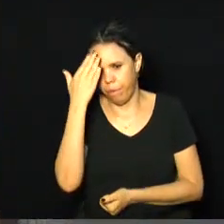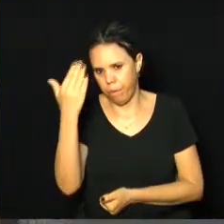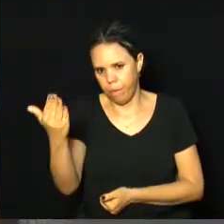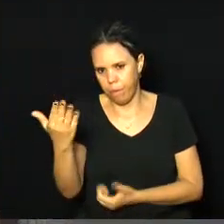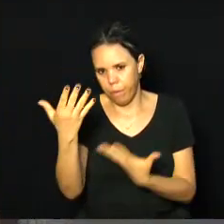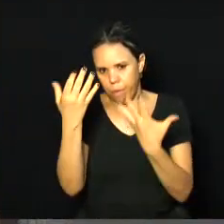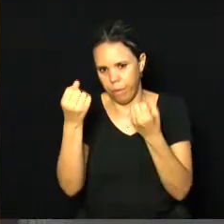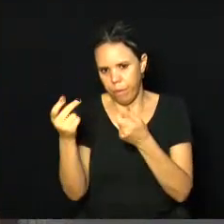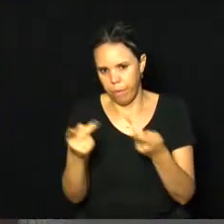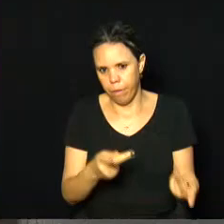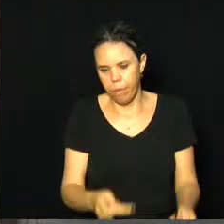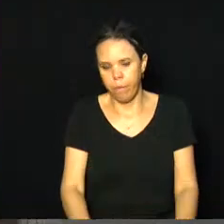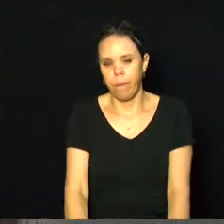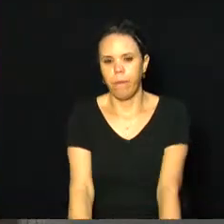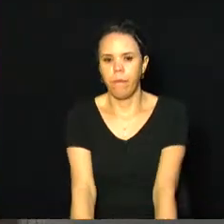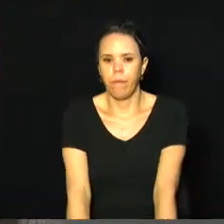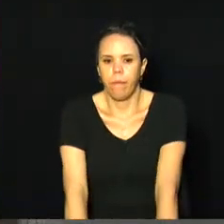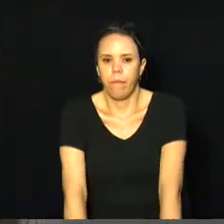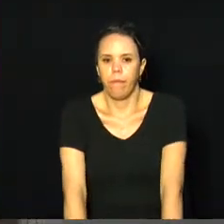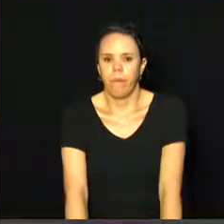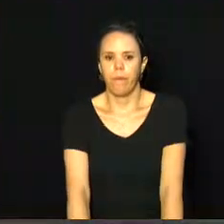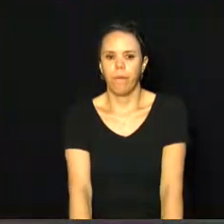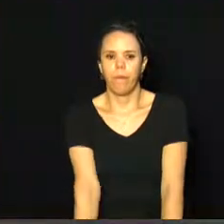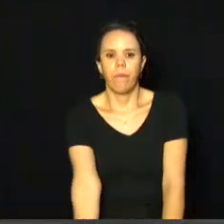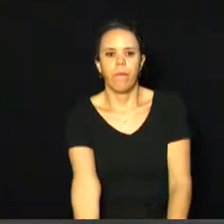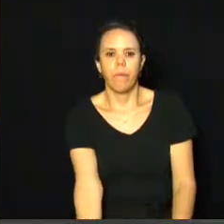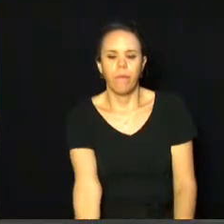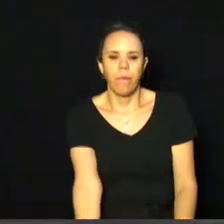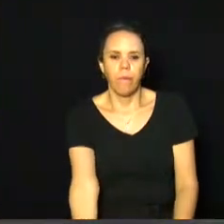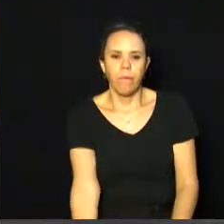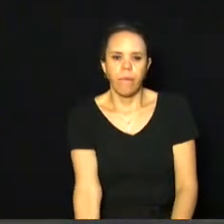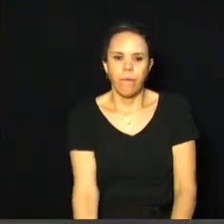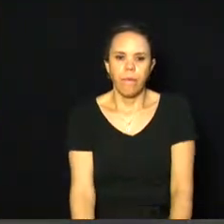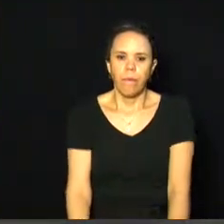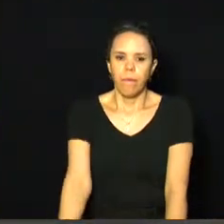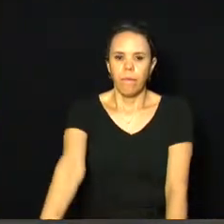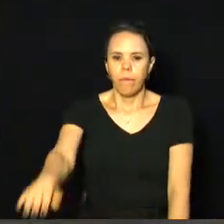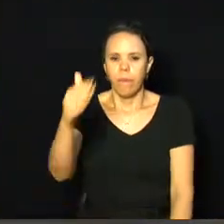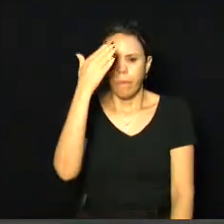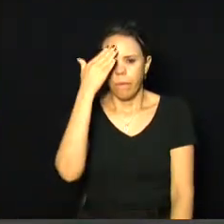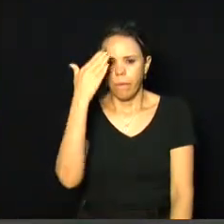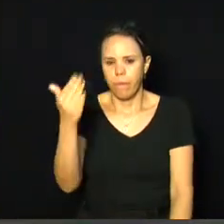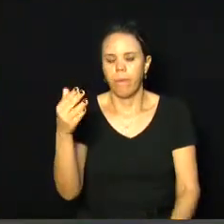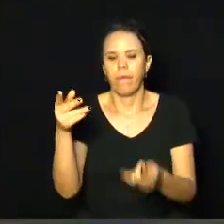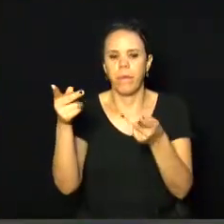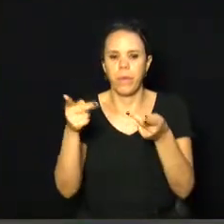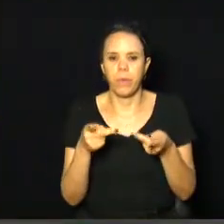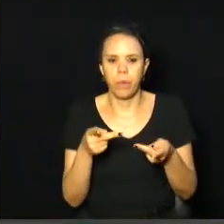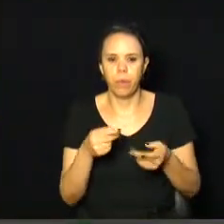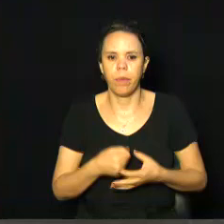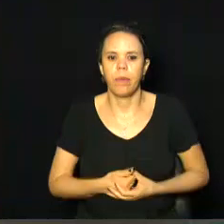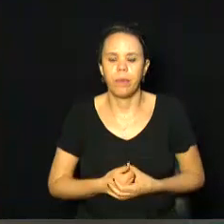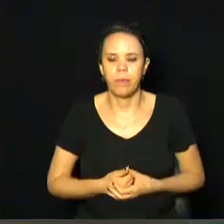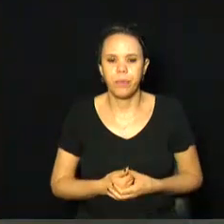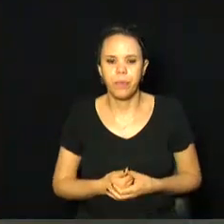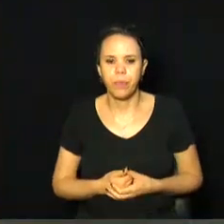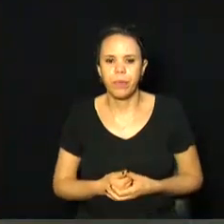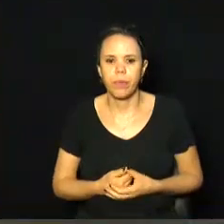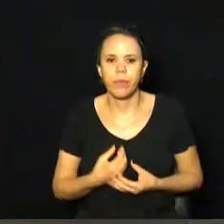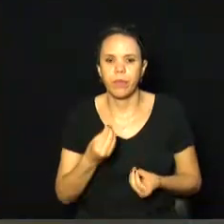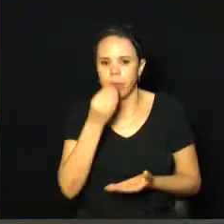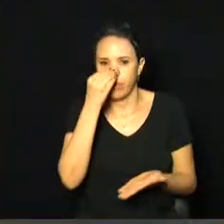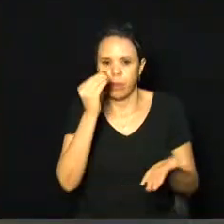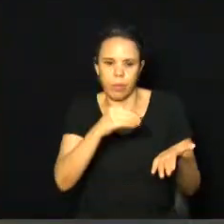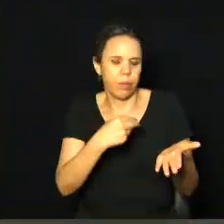aceitar o nosso convite. Seja bem-vindo. Eu que agradeço esse convite, não tem como